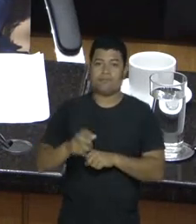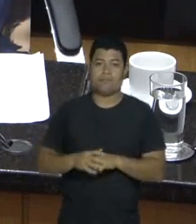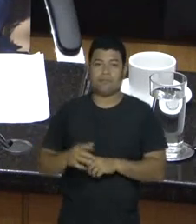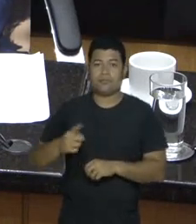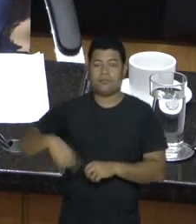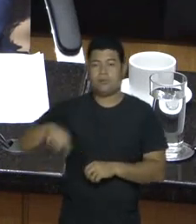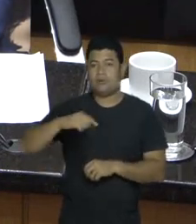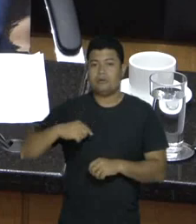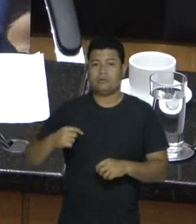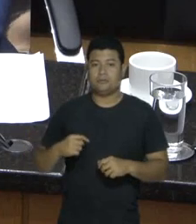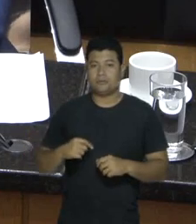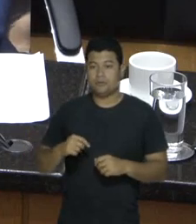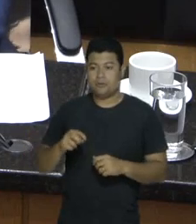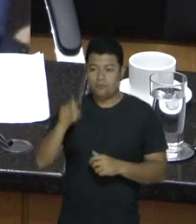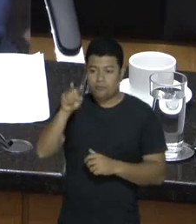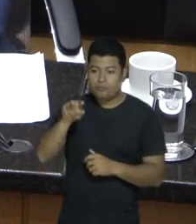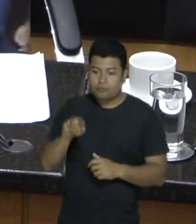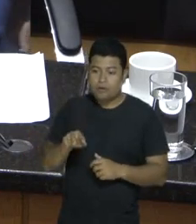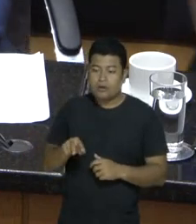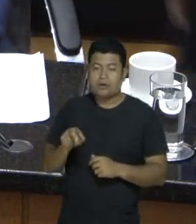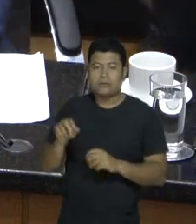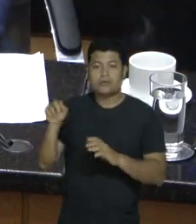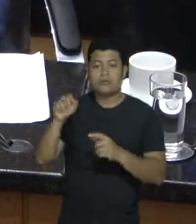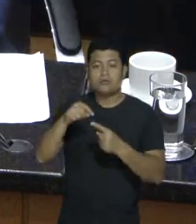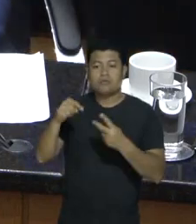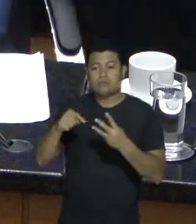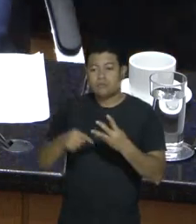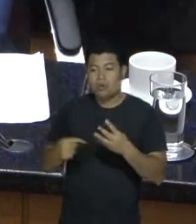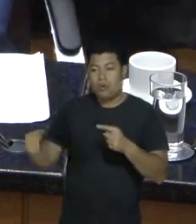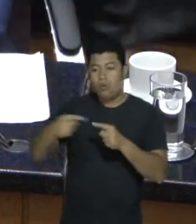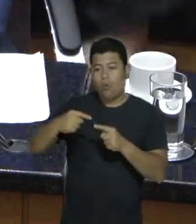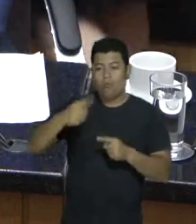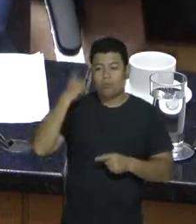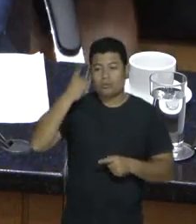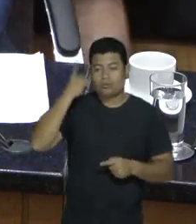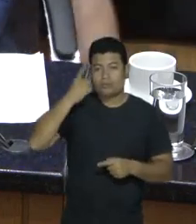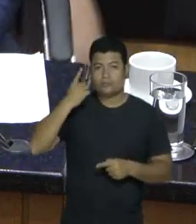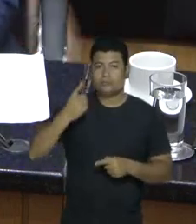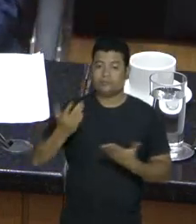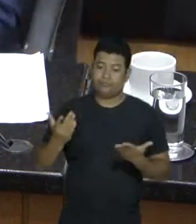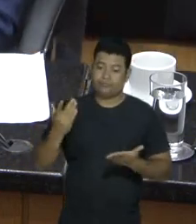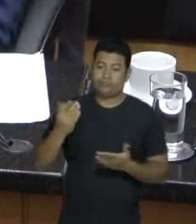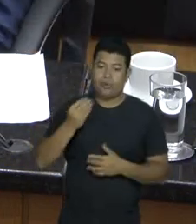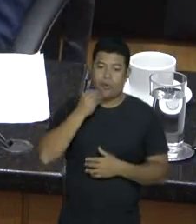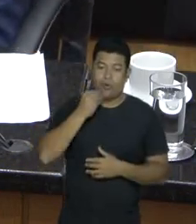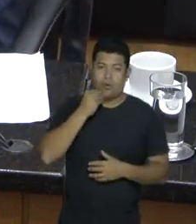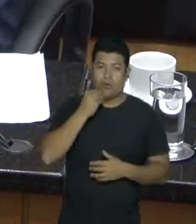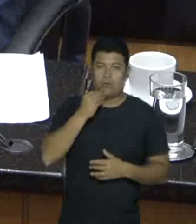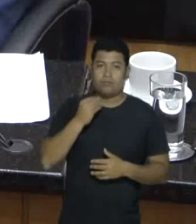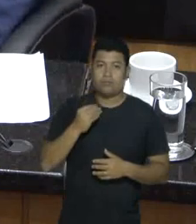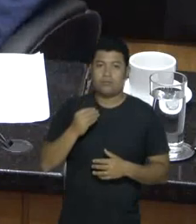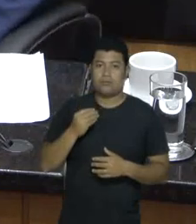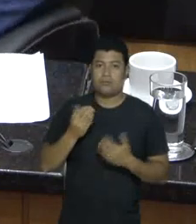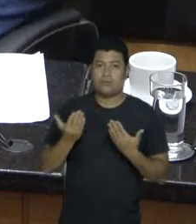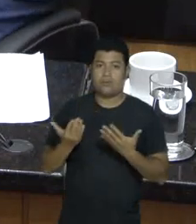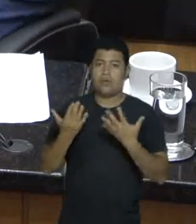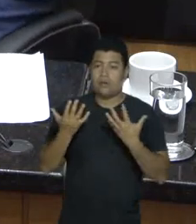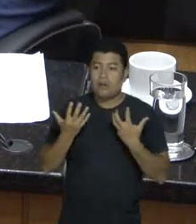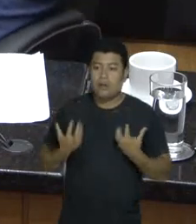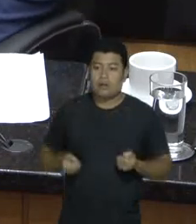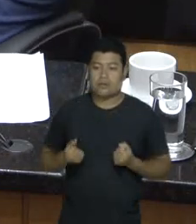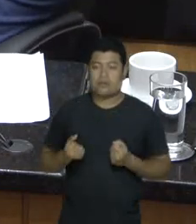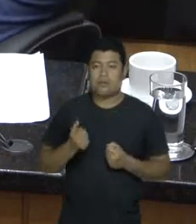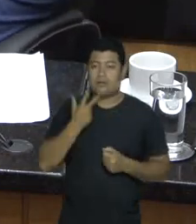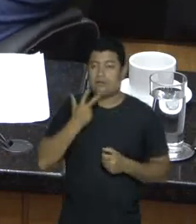ali quais são as nossas atribuições, e ela realmente foge das nossas atribuições, e nós estamos aqui assumindo que tem droga dentro do